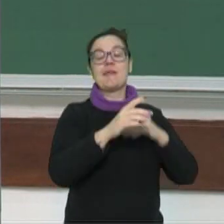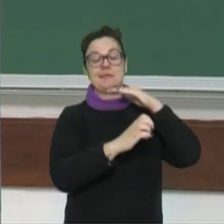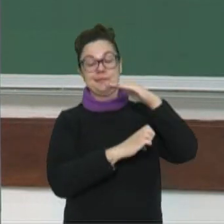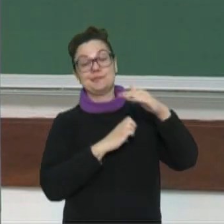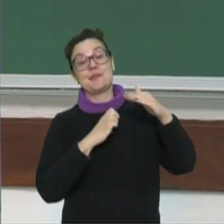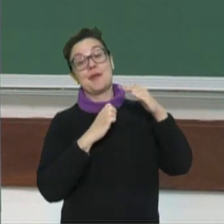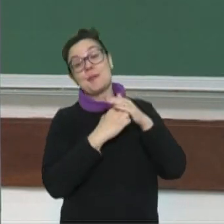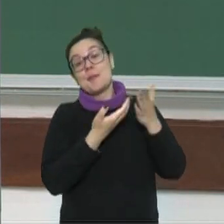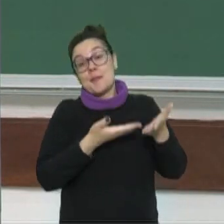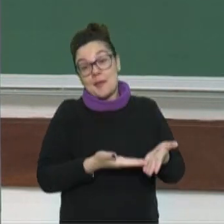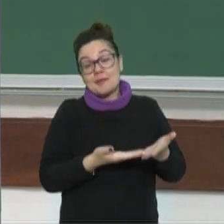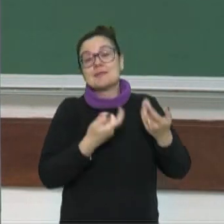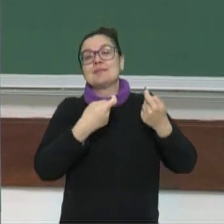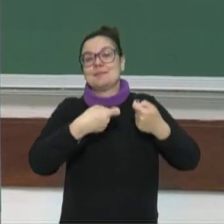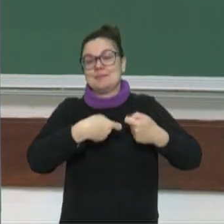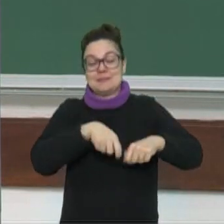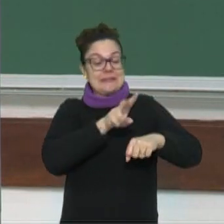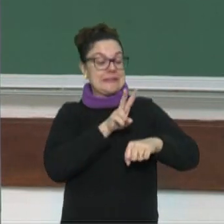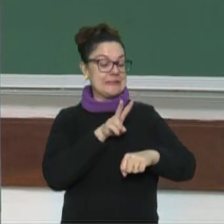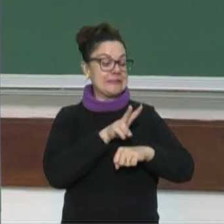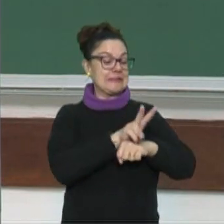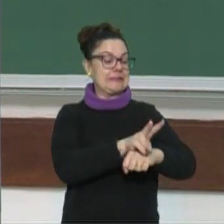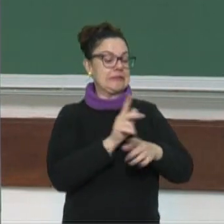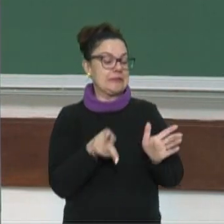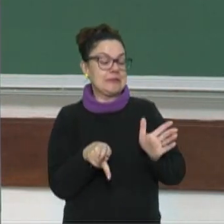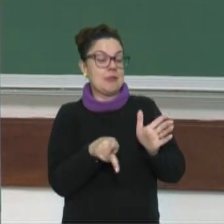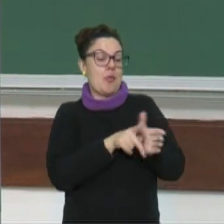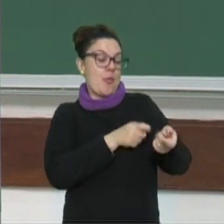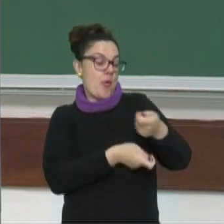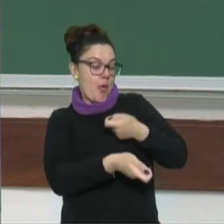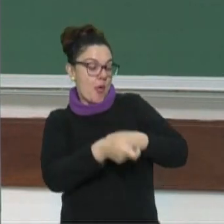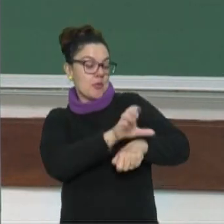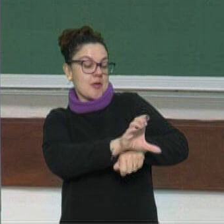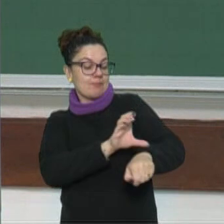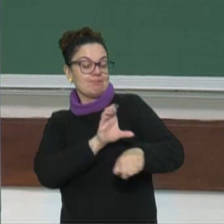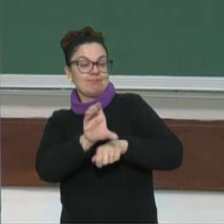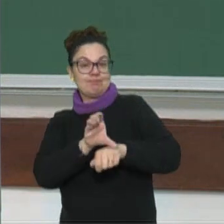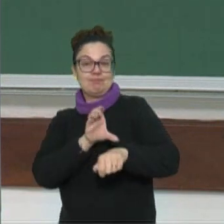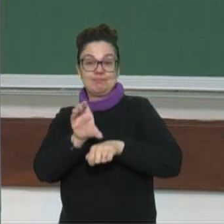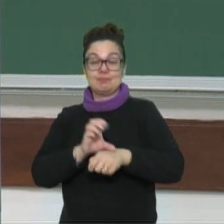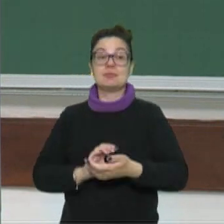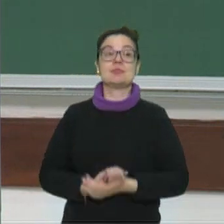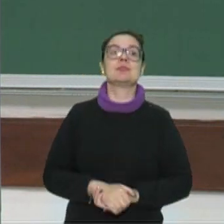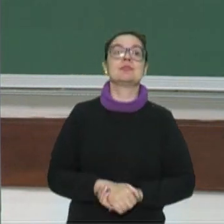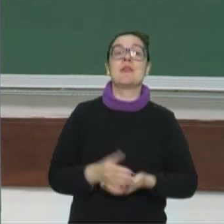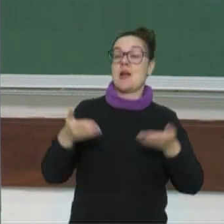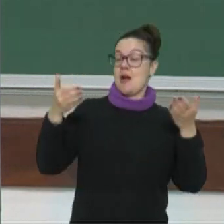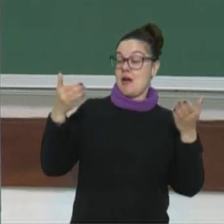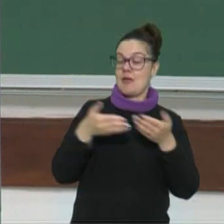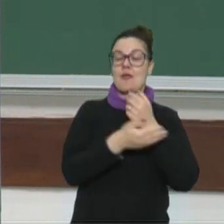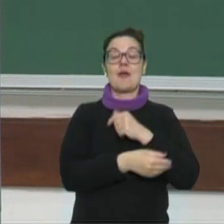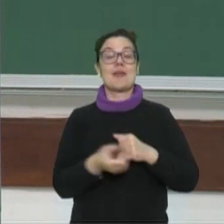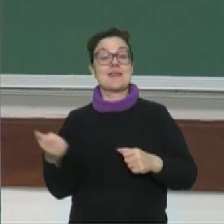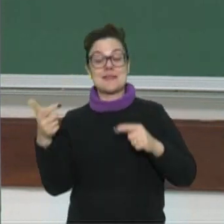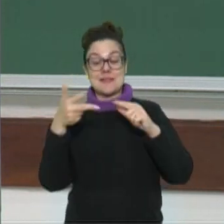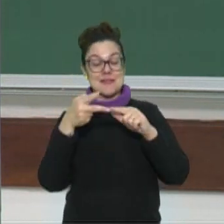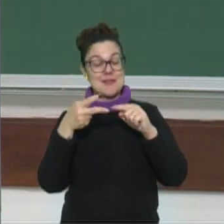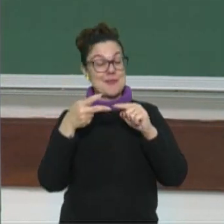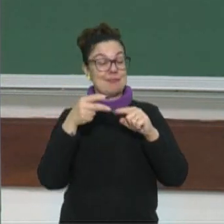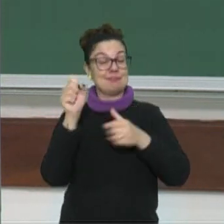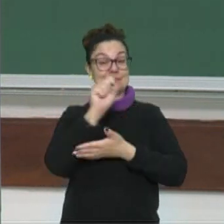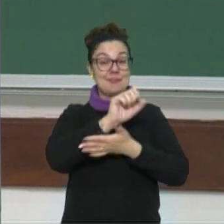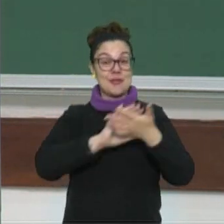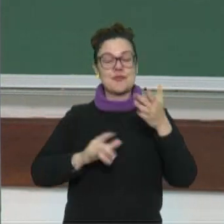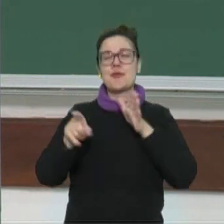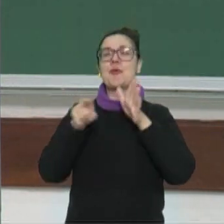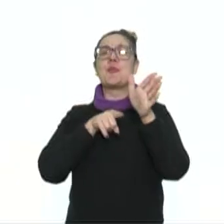empresários puritanos, que vão defender a economia e os seus investimentos. E vamos então para a nossa próxima atividade,